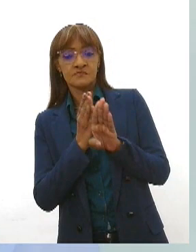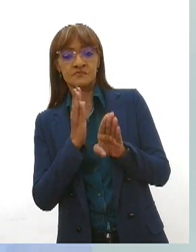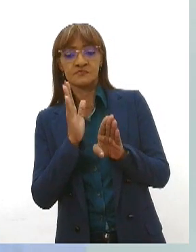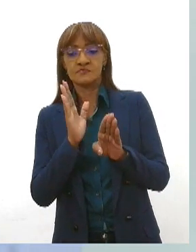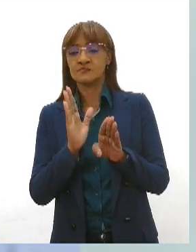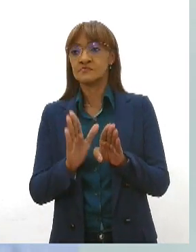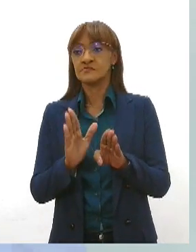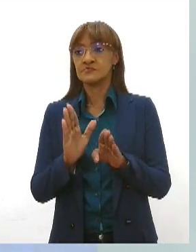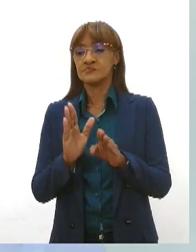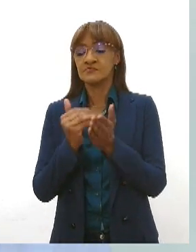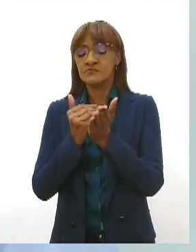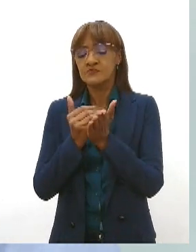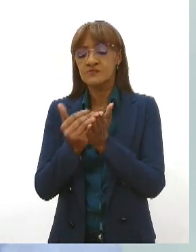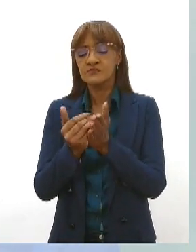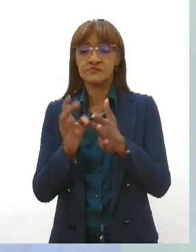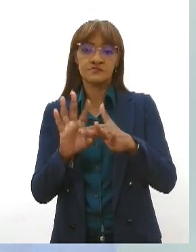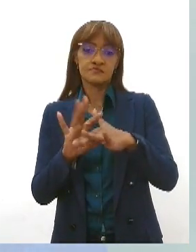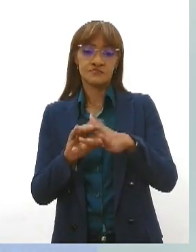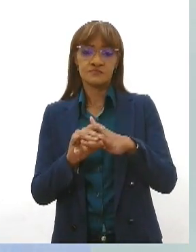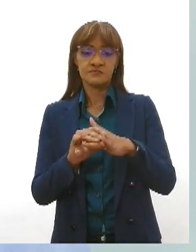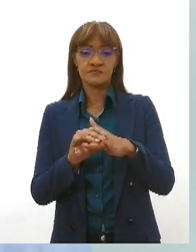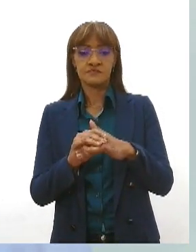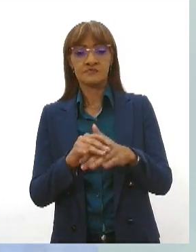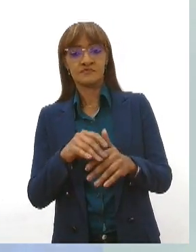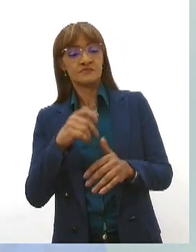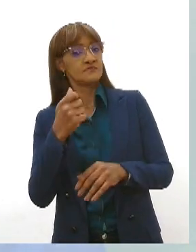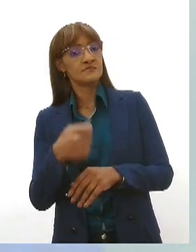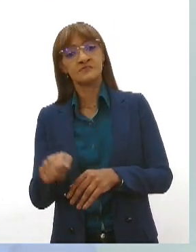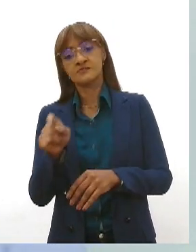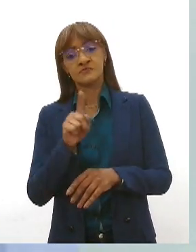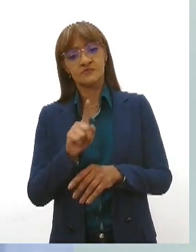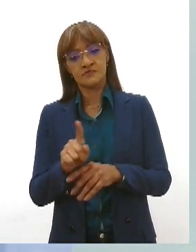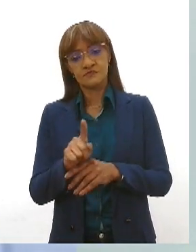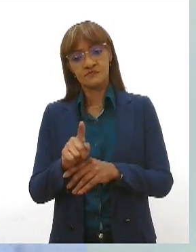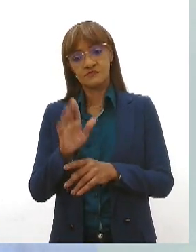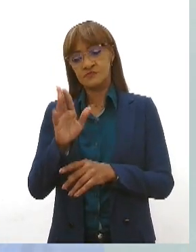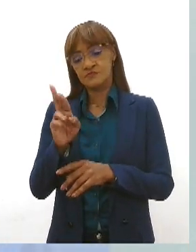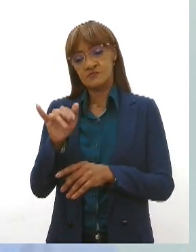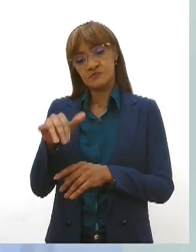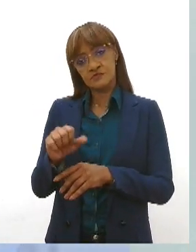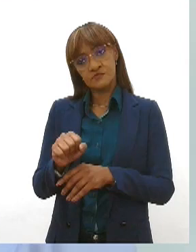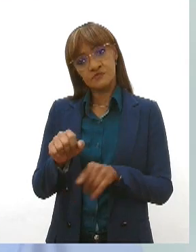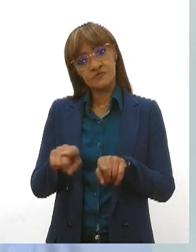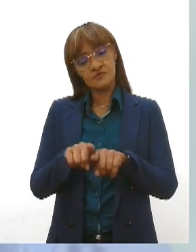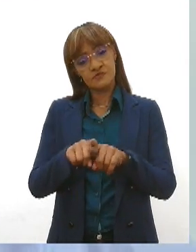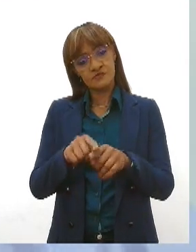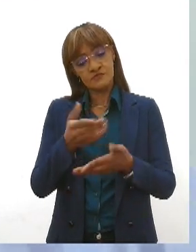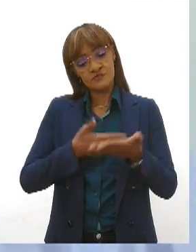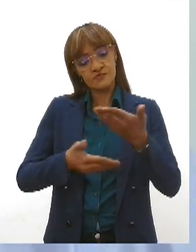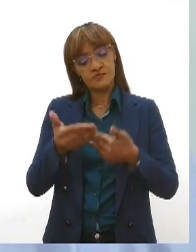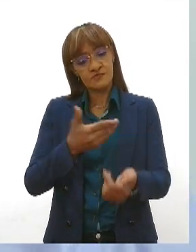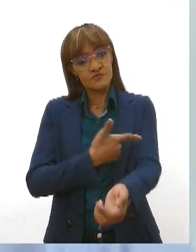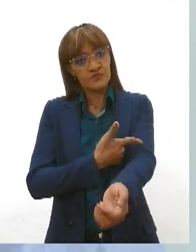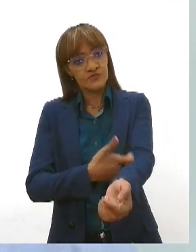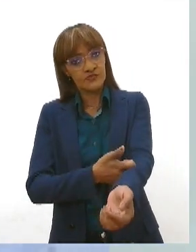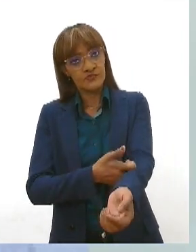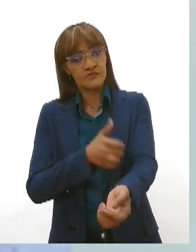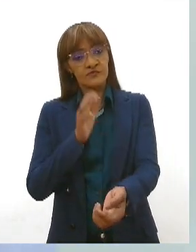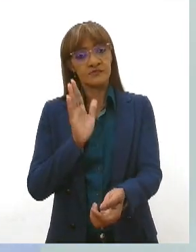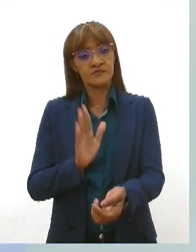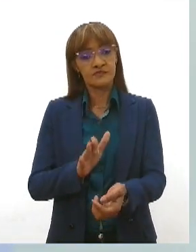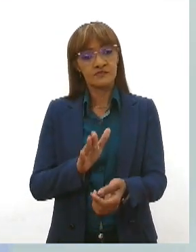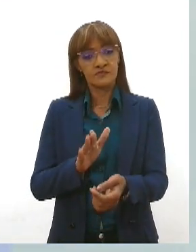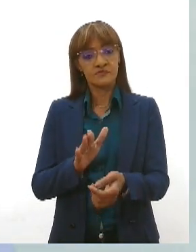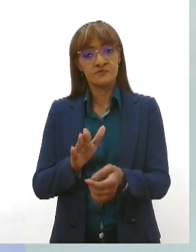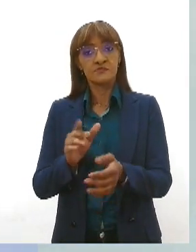doença para que eles não tenham necessidade de hemodiálise nem de transplante. No entanto, o que acontece na prática, como eu já disse, é que o paciente,